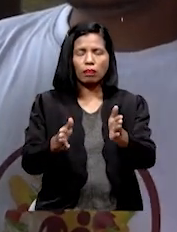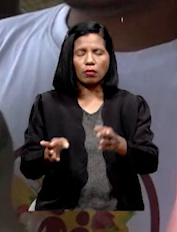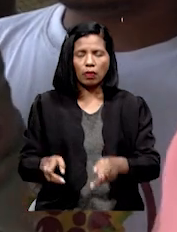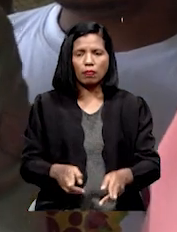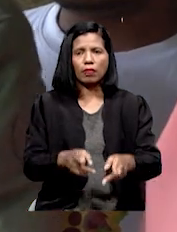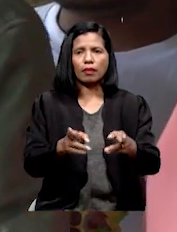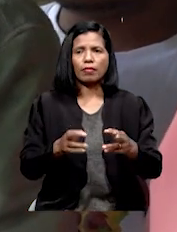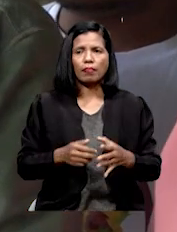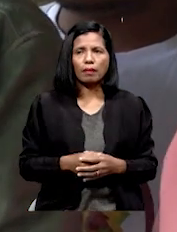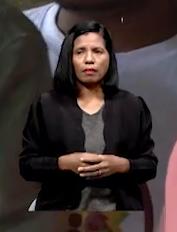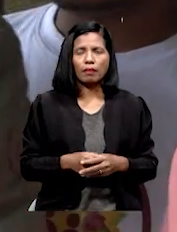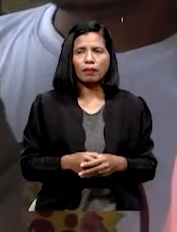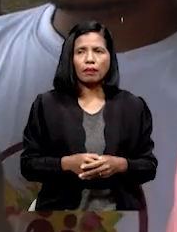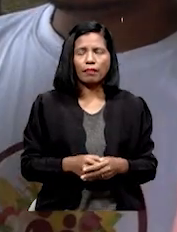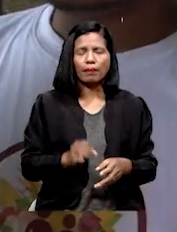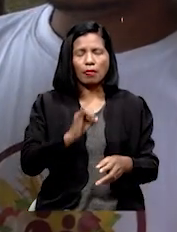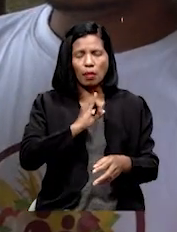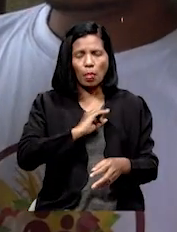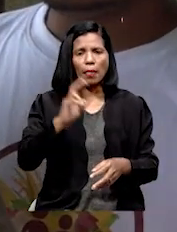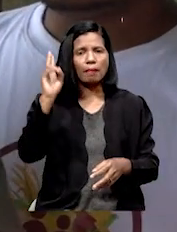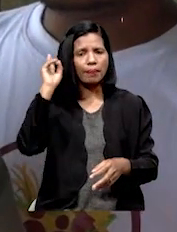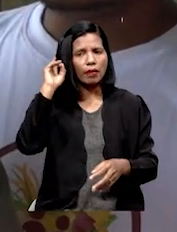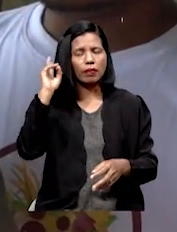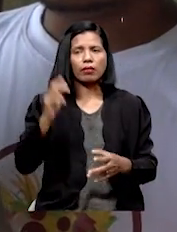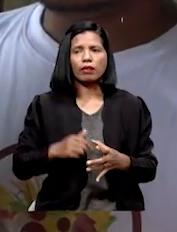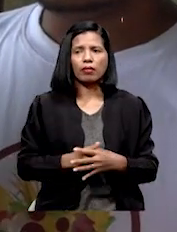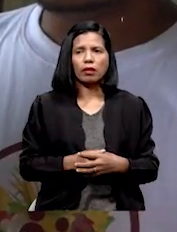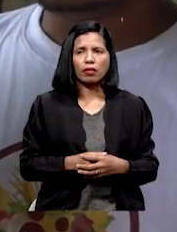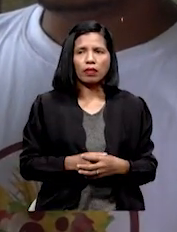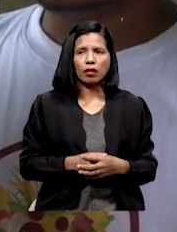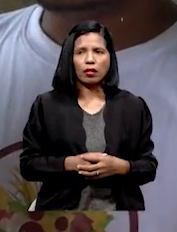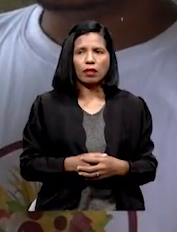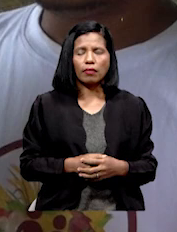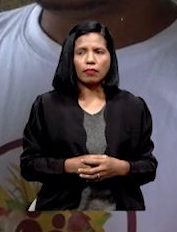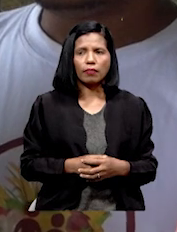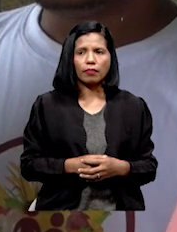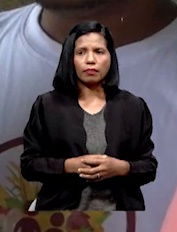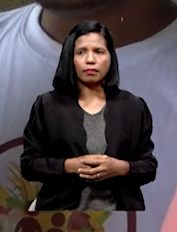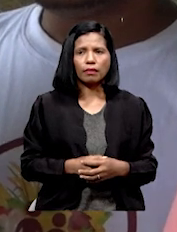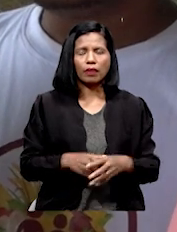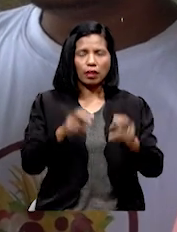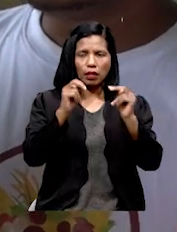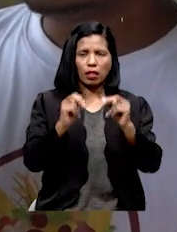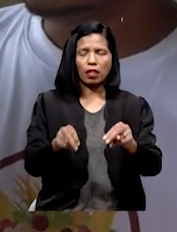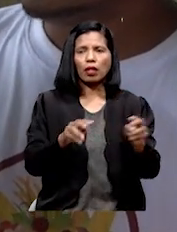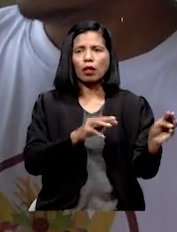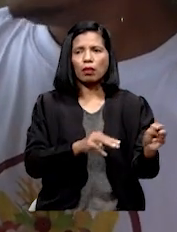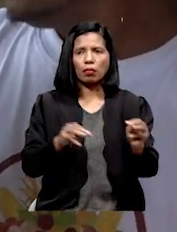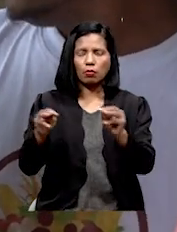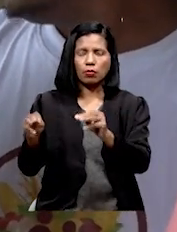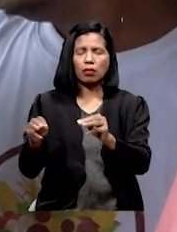e a Aurona que obras públicas até tem que mudar a escola,